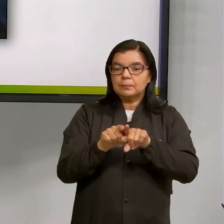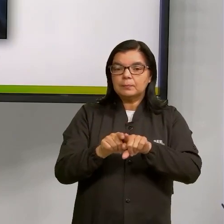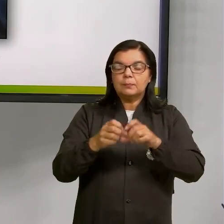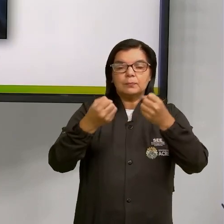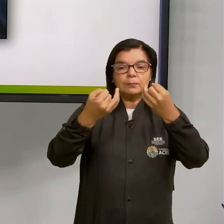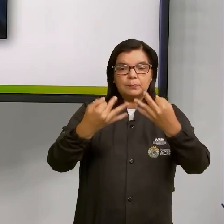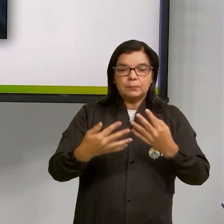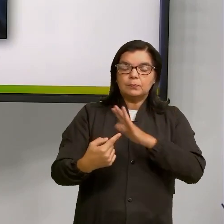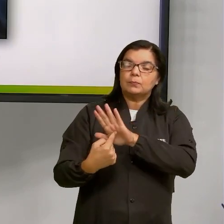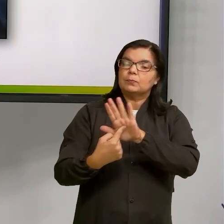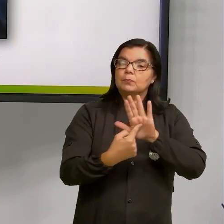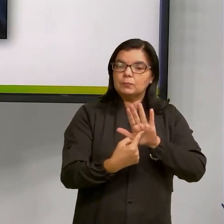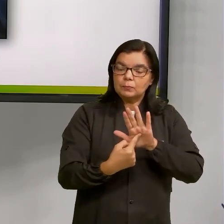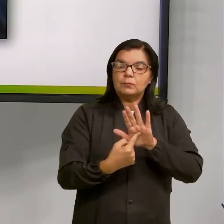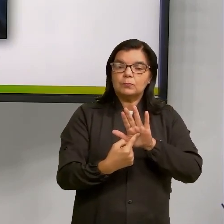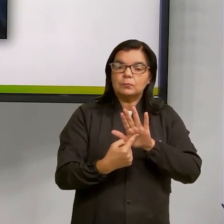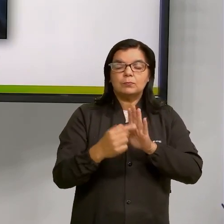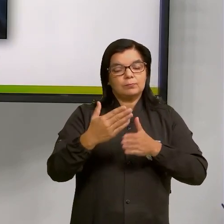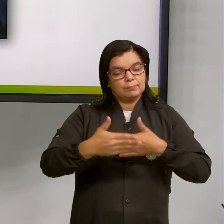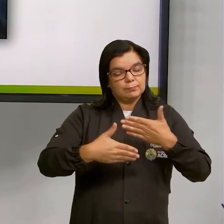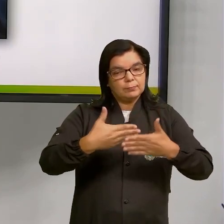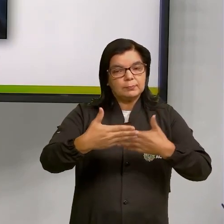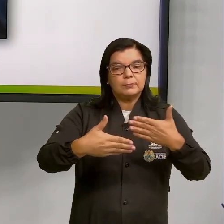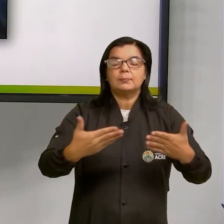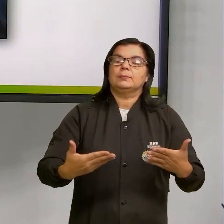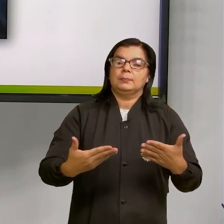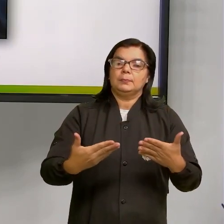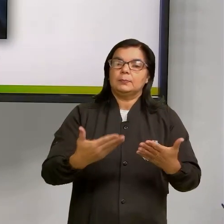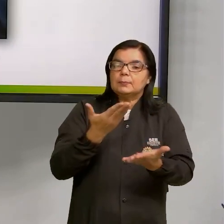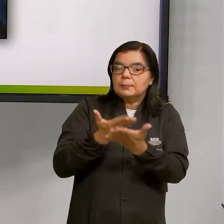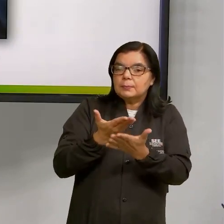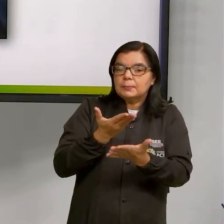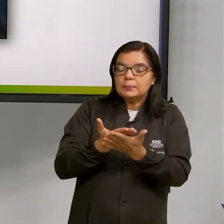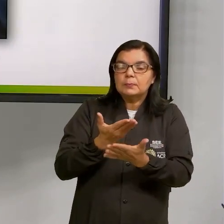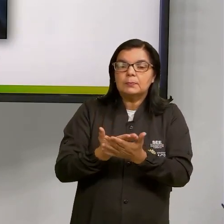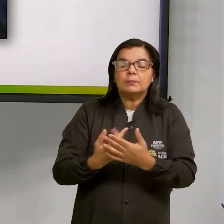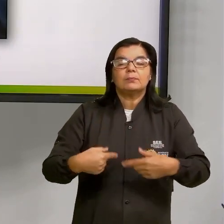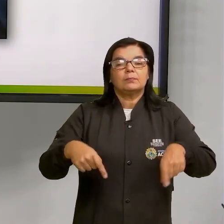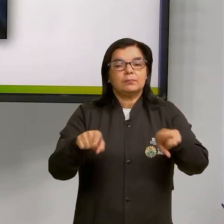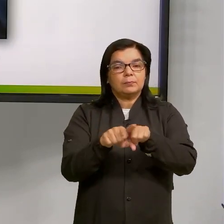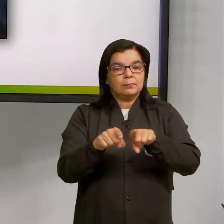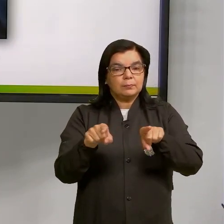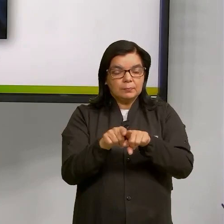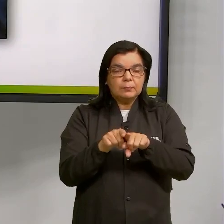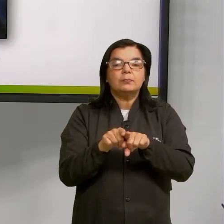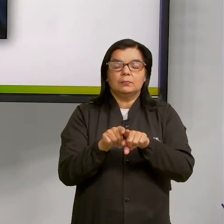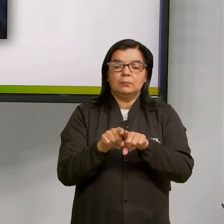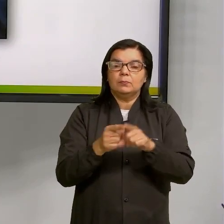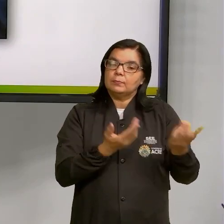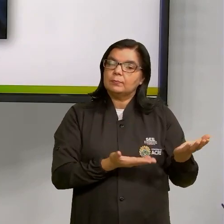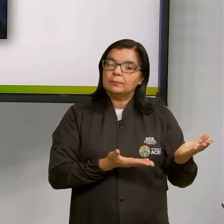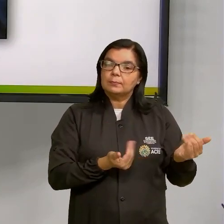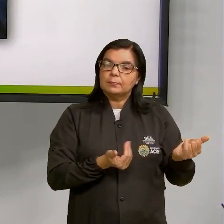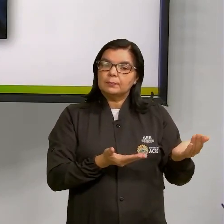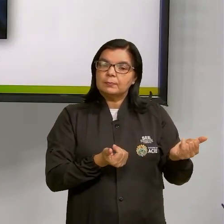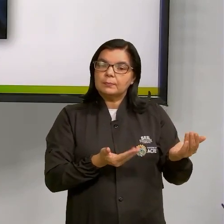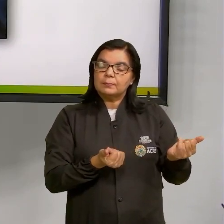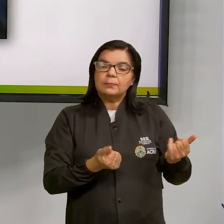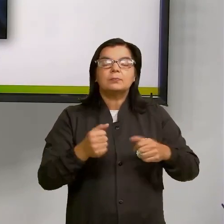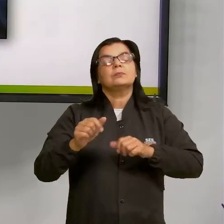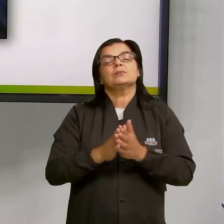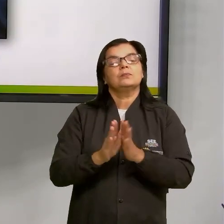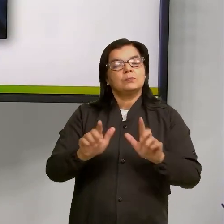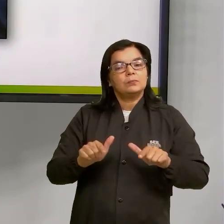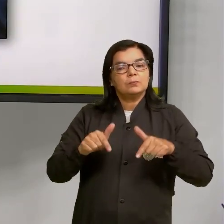deixar de mencionar, ao longo dessa videoaula, também a atuação desses jovens, a atuação do